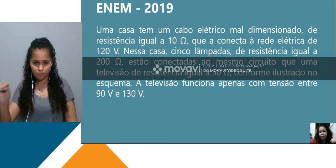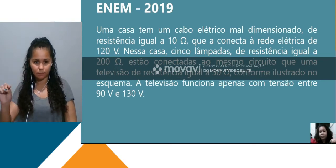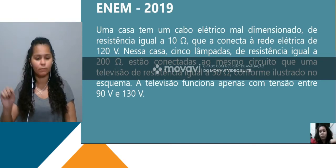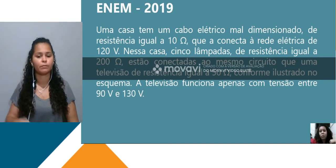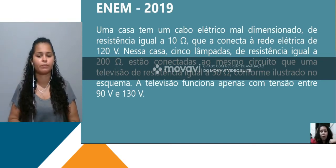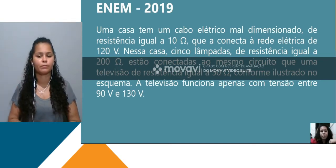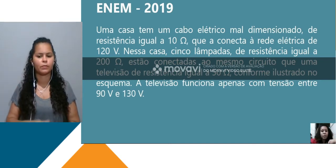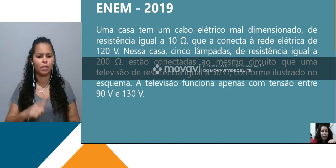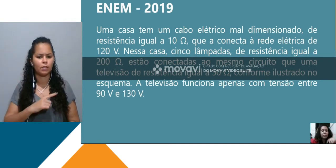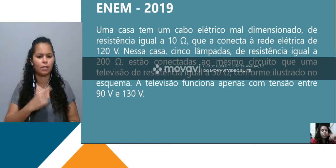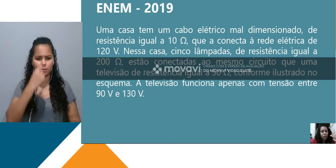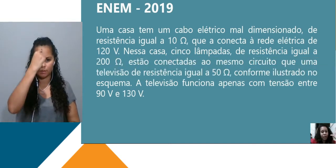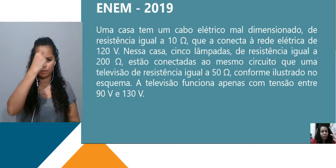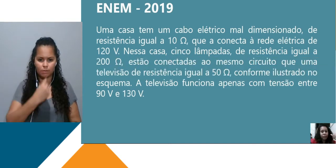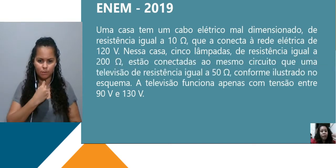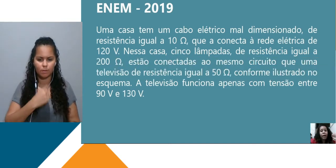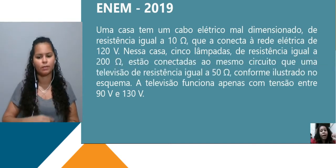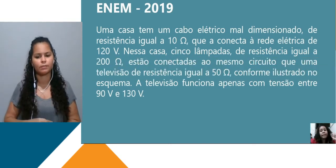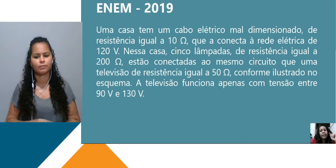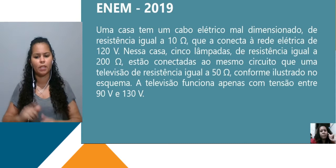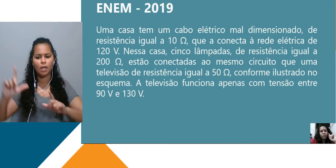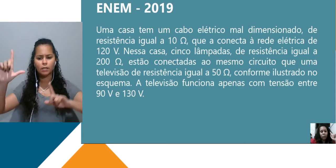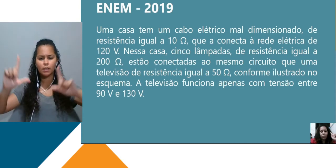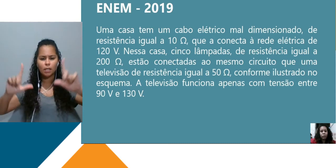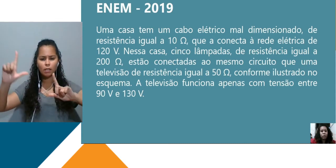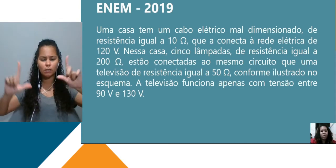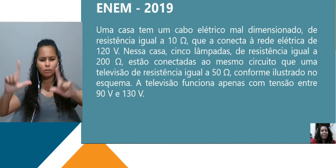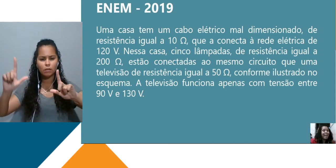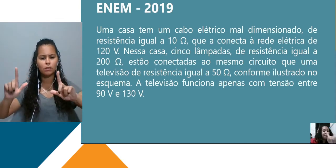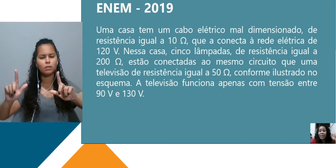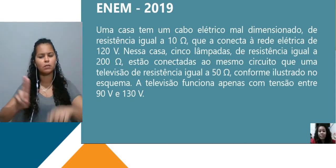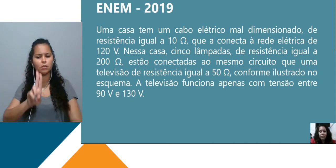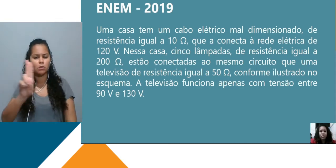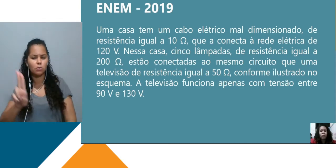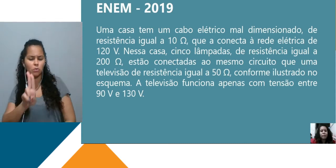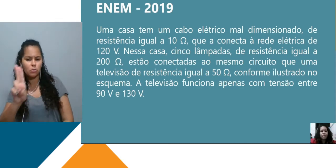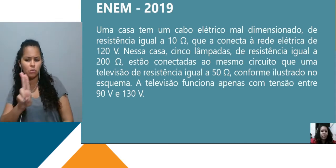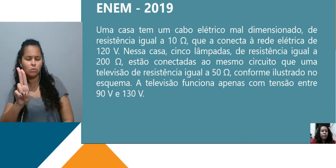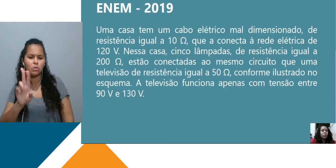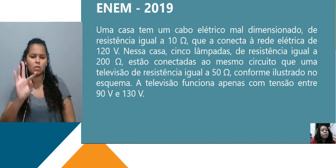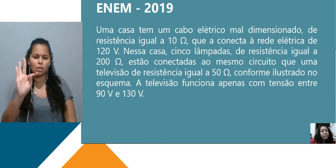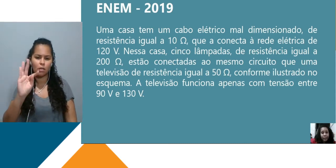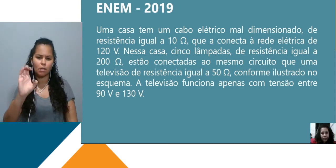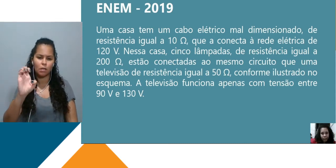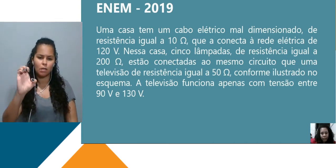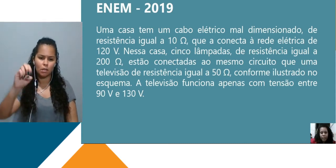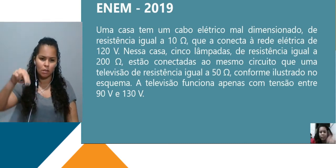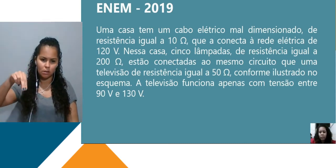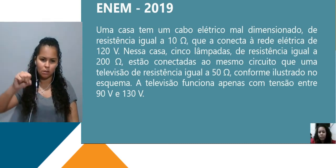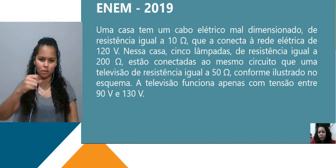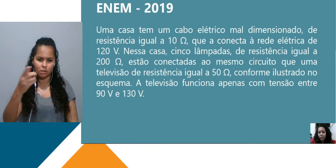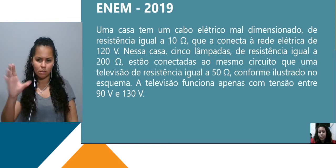envolver, conforme ilustrado no esquema. A televisão funciona apenas com tensão entre 90